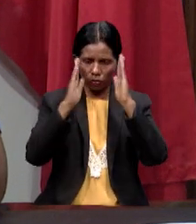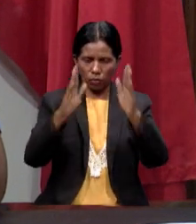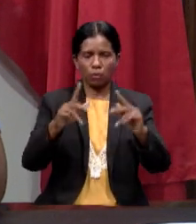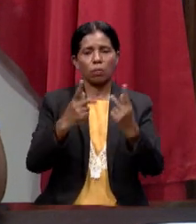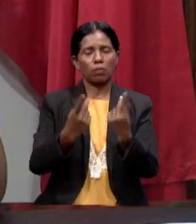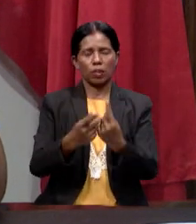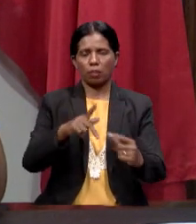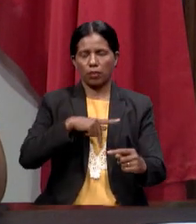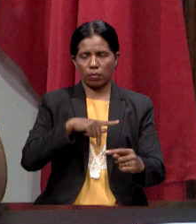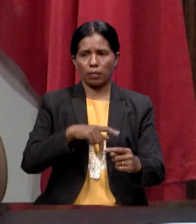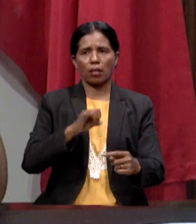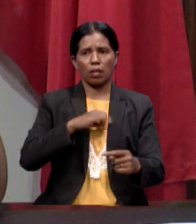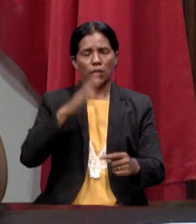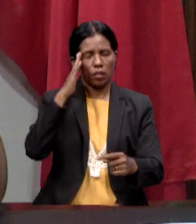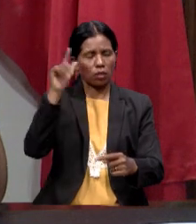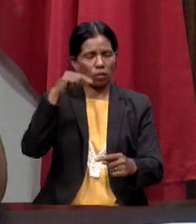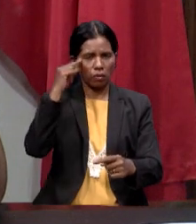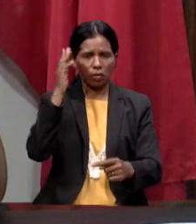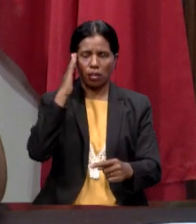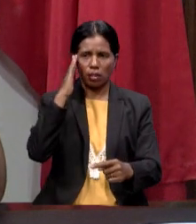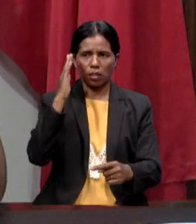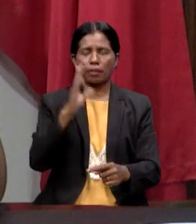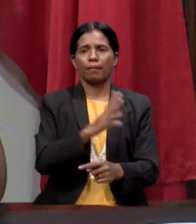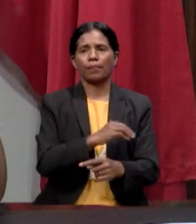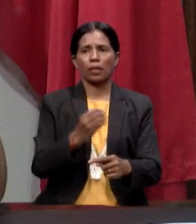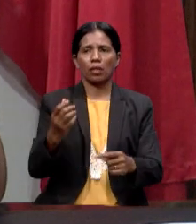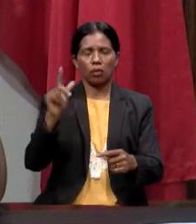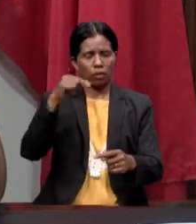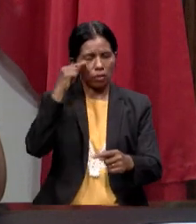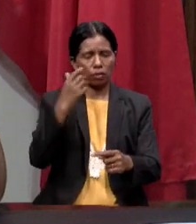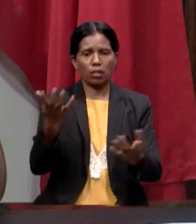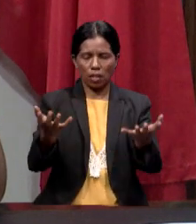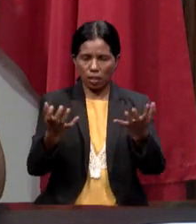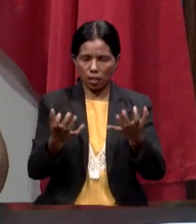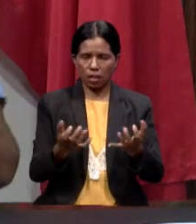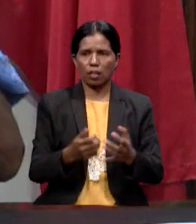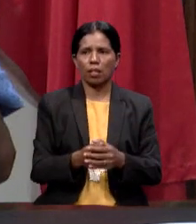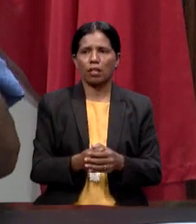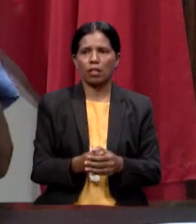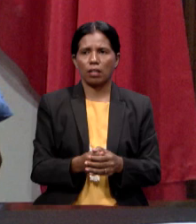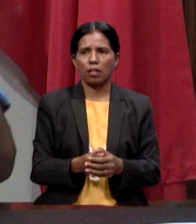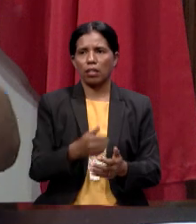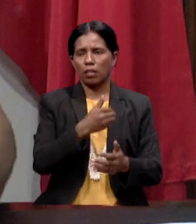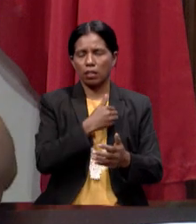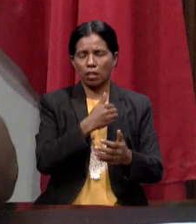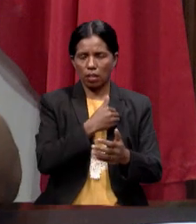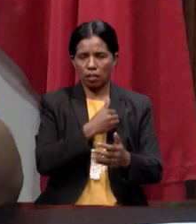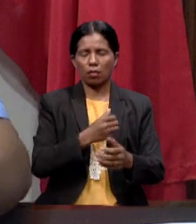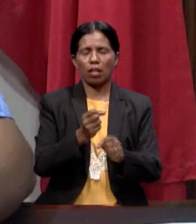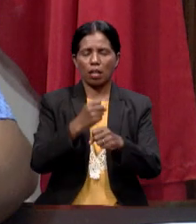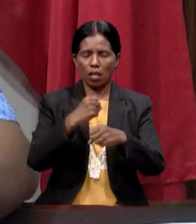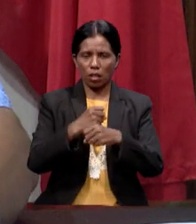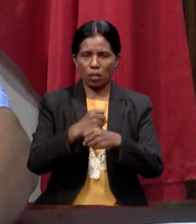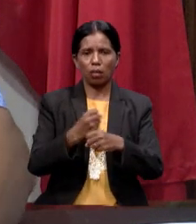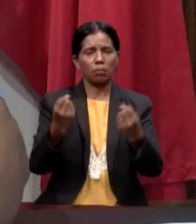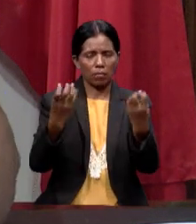privado. Não é o Atene, governante ser o todo, Atene, e o governante ser o todo e a vontade. Questão, Macané, se dá o maximal.